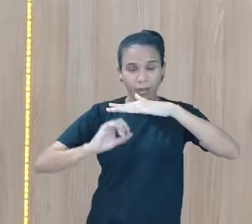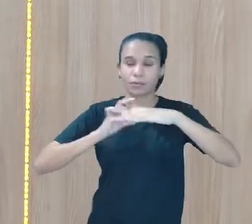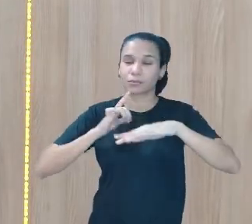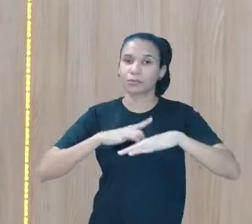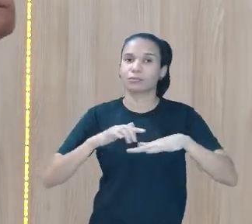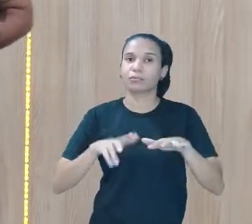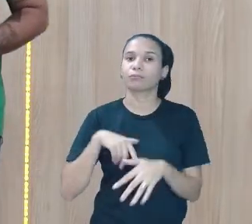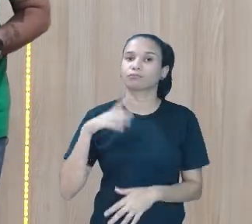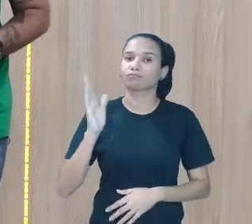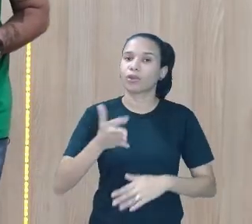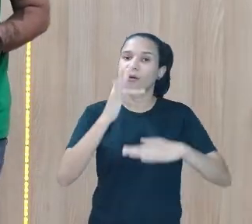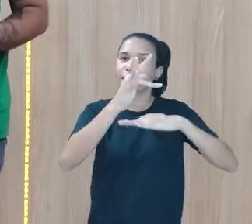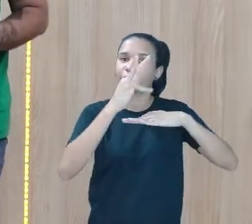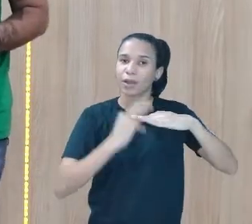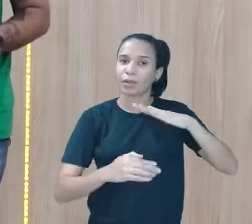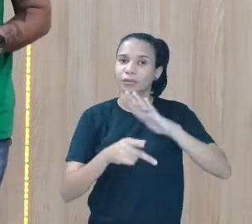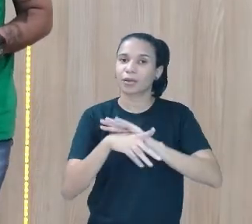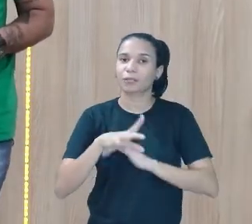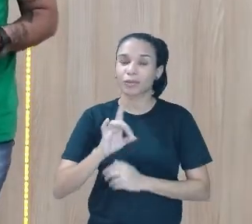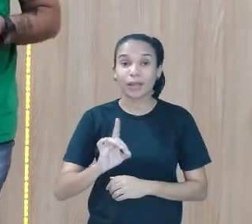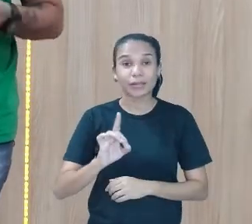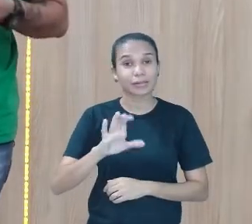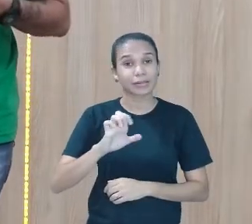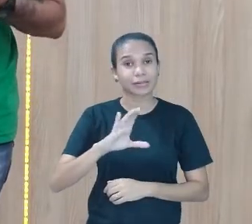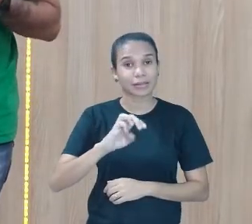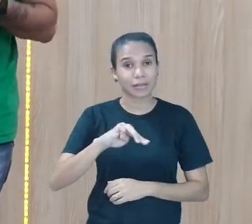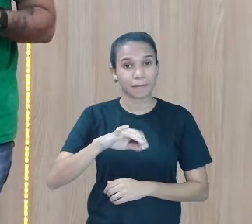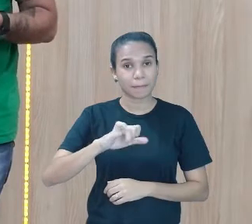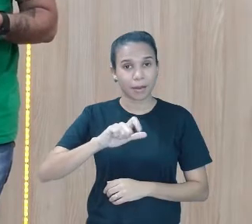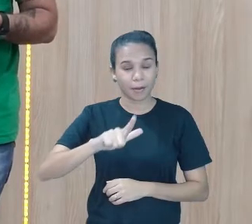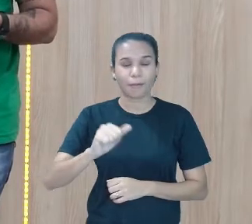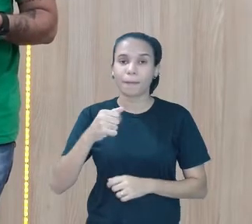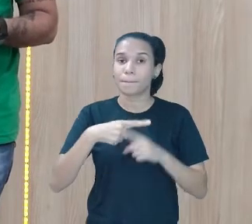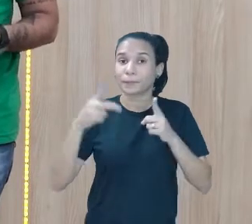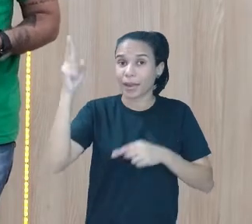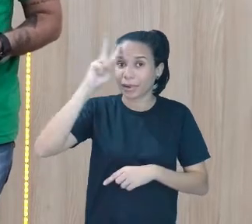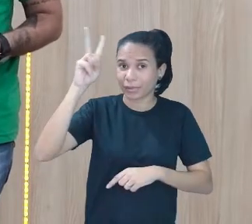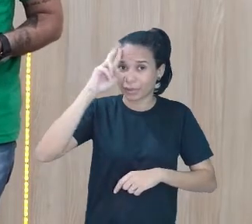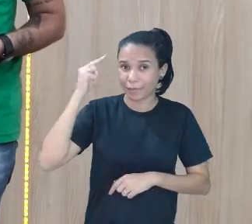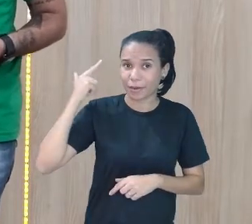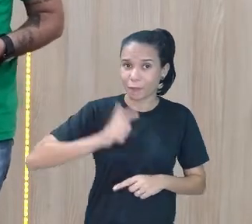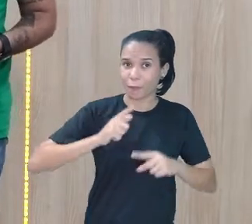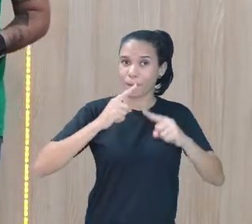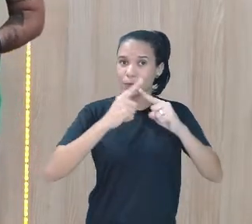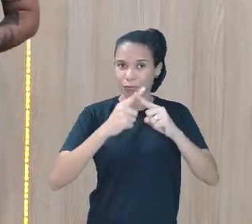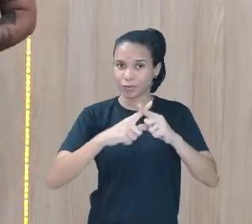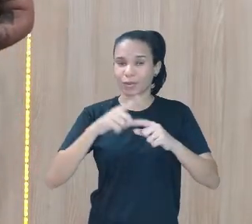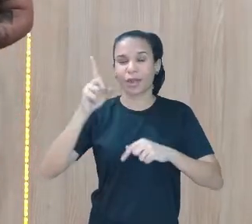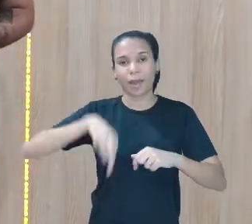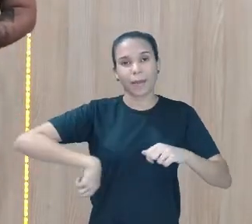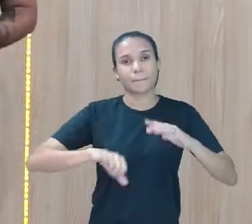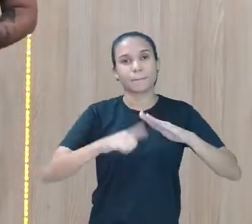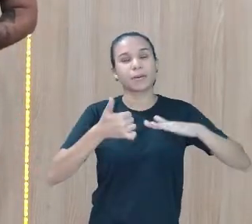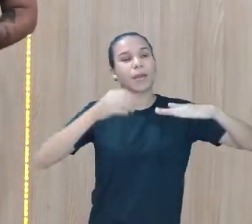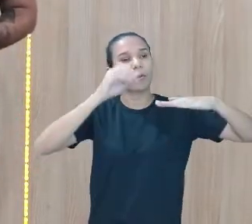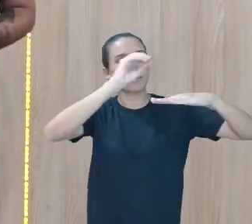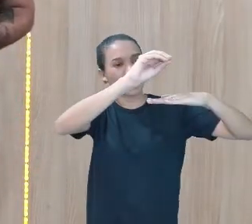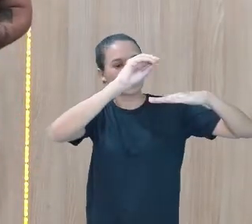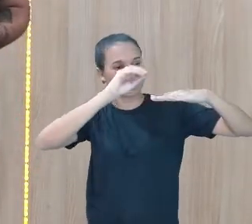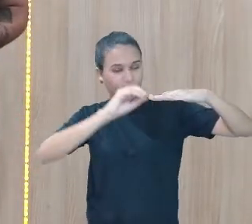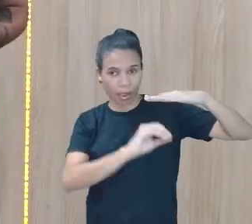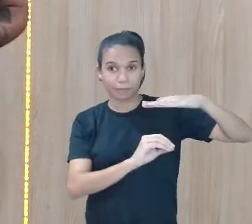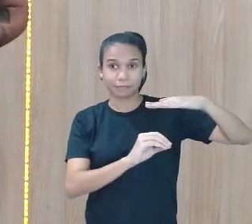uma fração decimal. Mas lembra que para multiplicar nesse caso aí, a gente multiplica o numerador